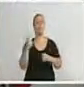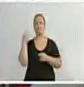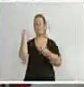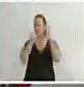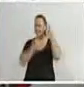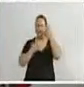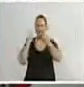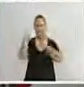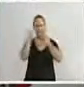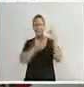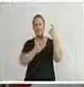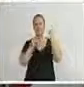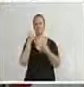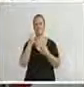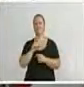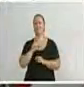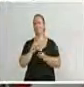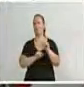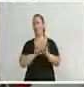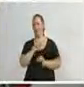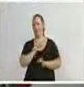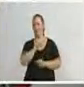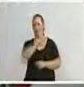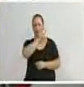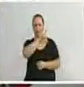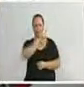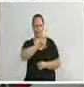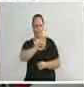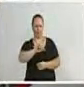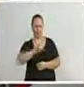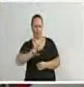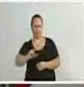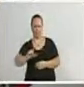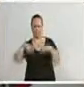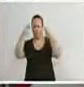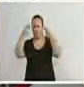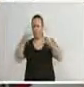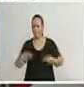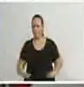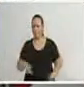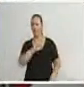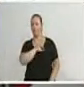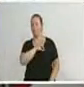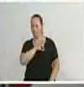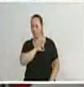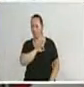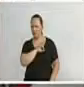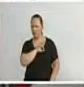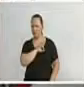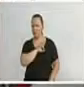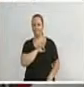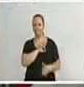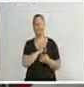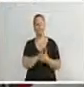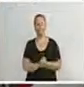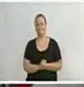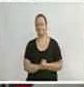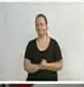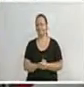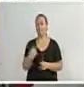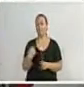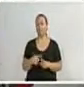contexto não é o declínio do contingente humano e estrutural da Polícia Militar de Blumenau, que